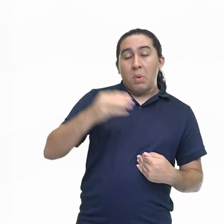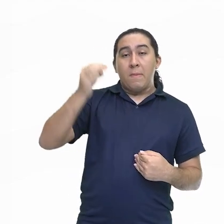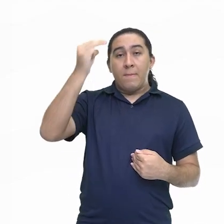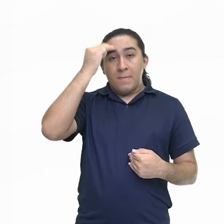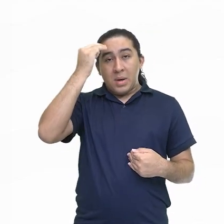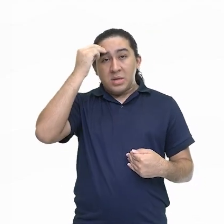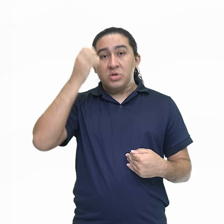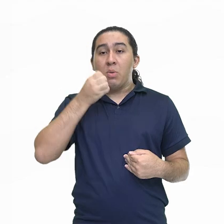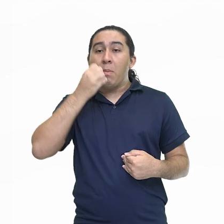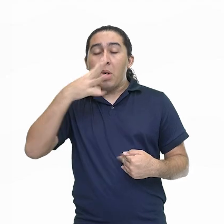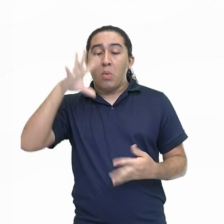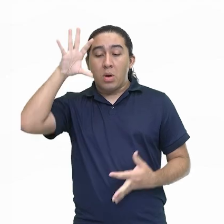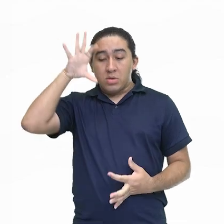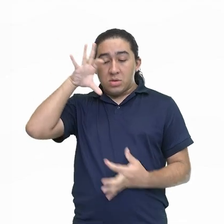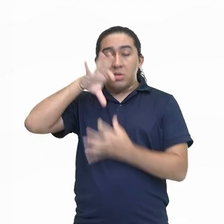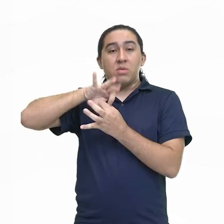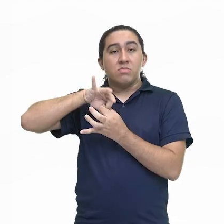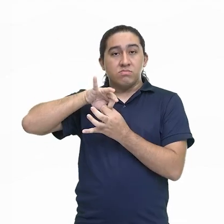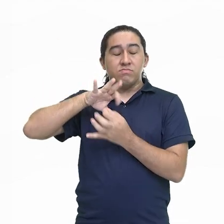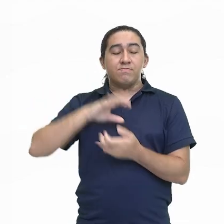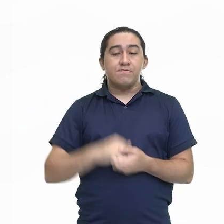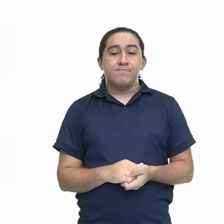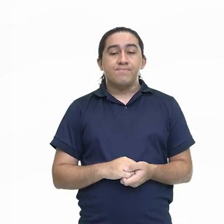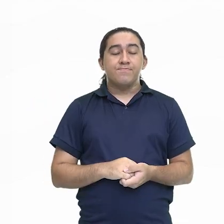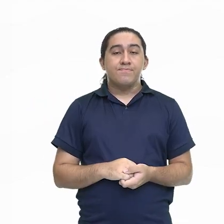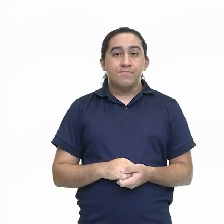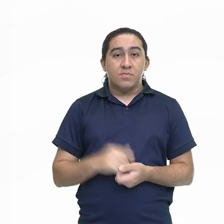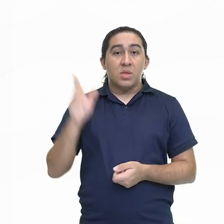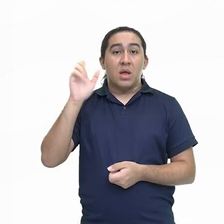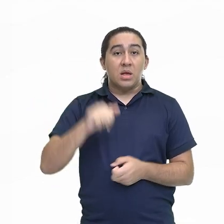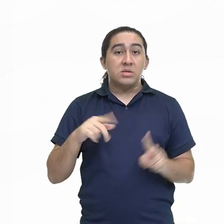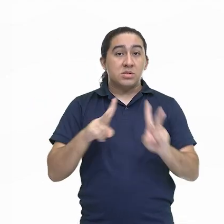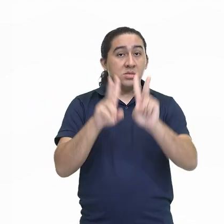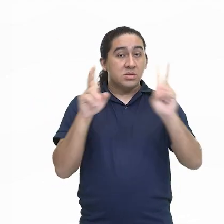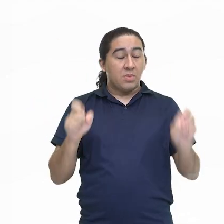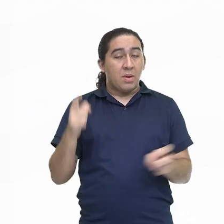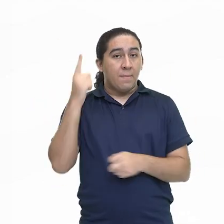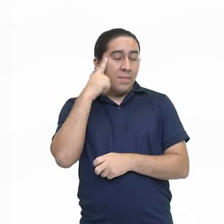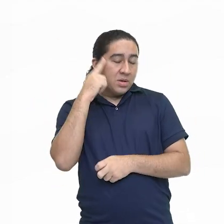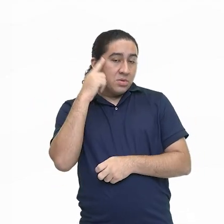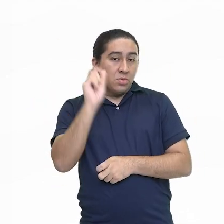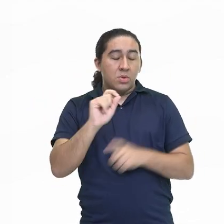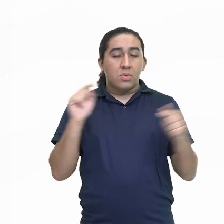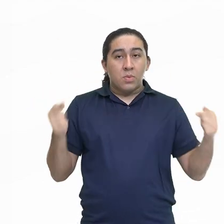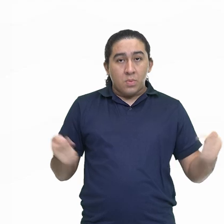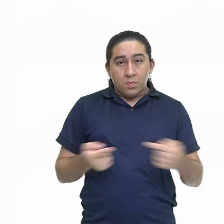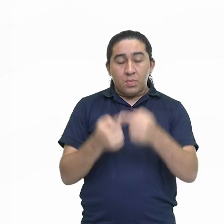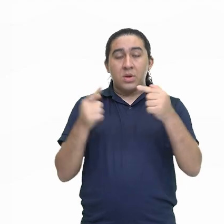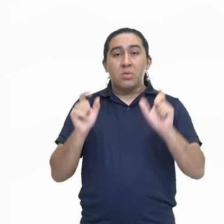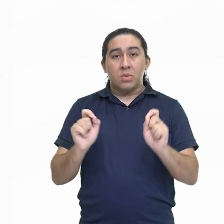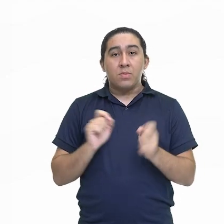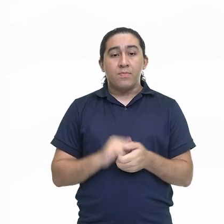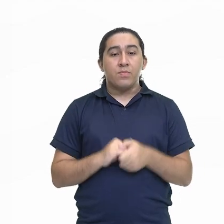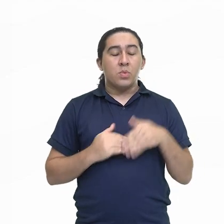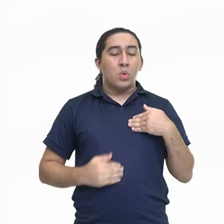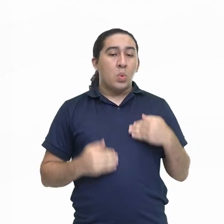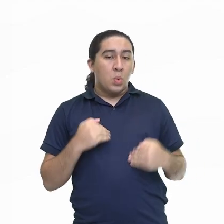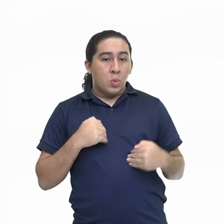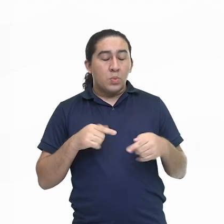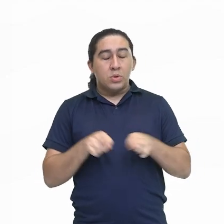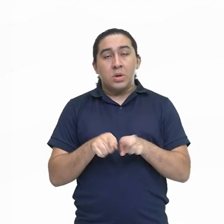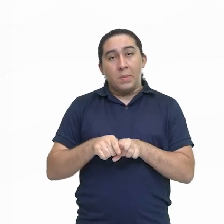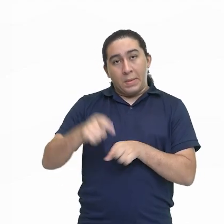vai fazer muito bem. Essa abordagem reconhece a estreita ligação entre corpo e